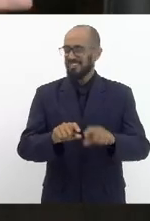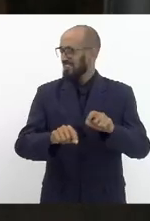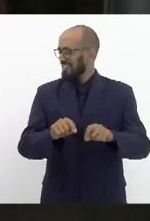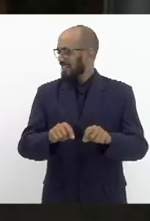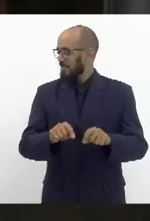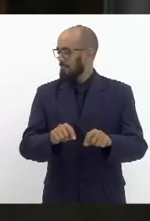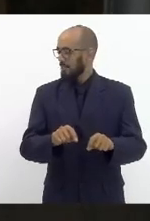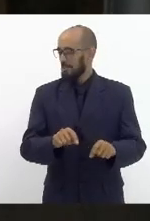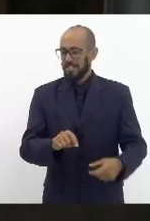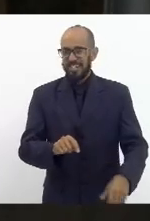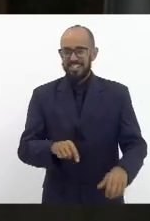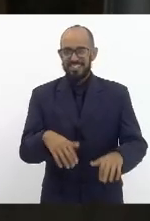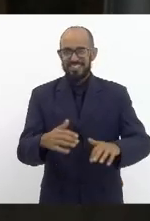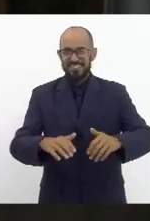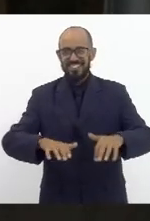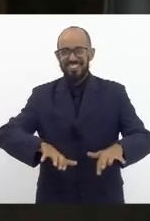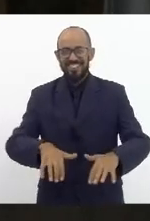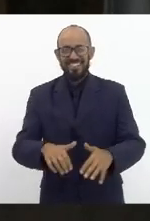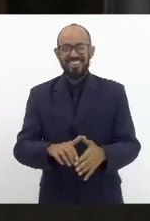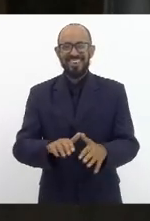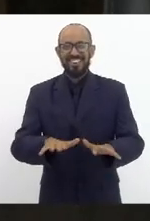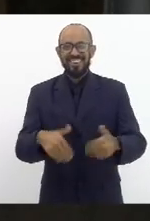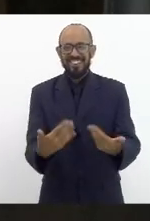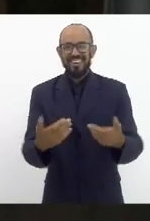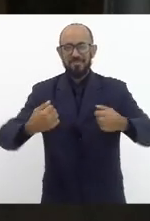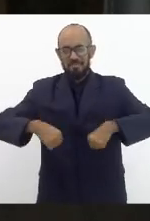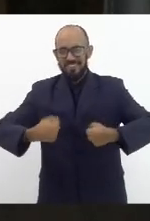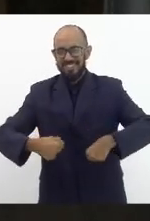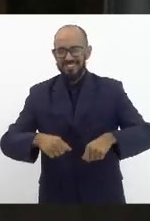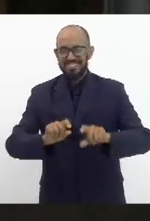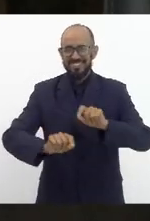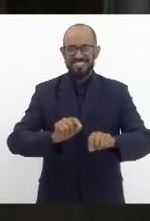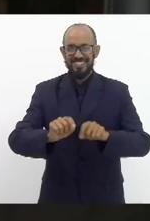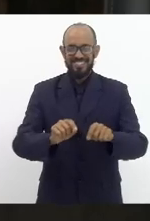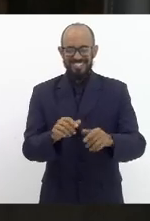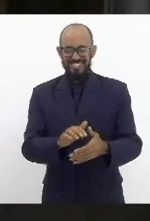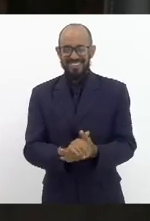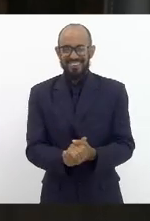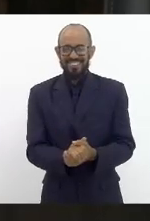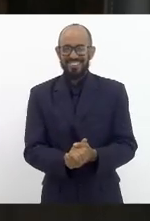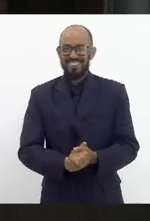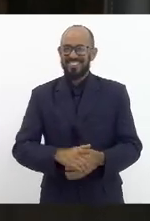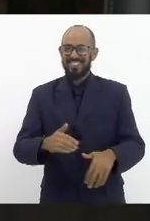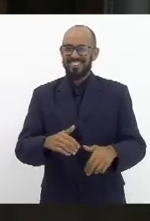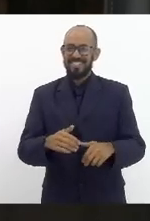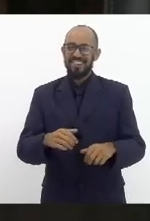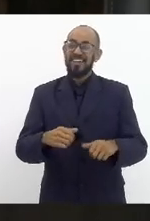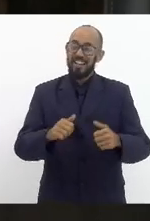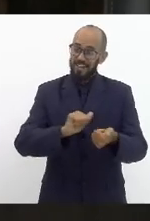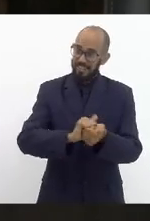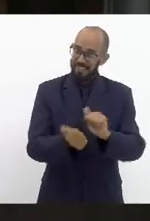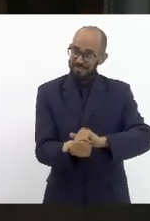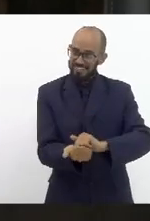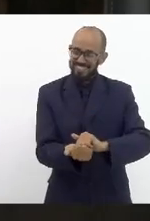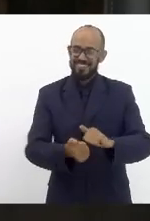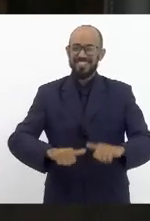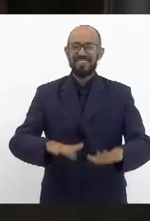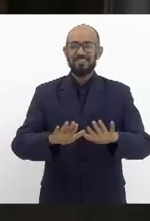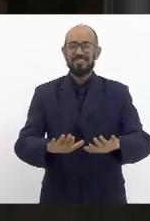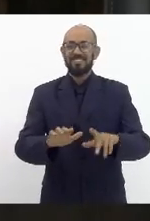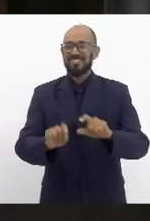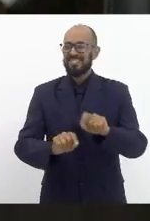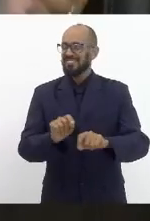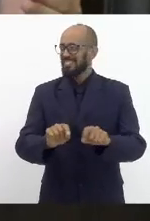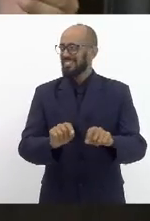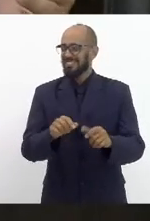risível, e é preciso que haja uma readequação desse processo. Em resposta a isso, chegou à casa